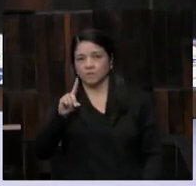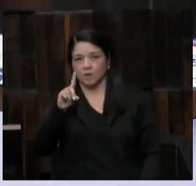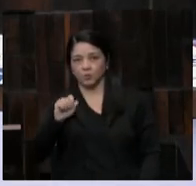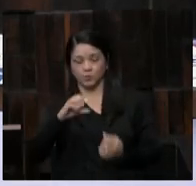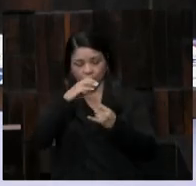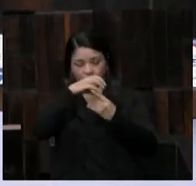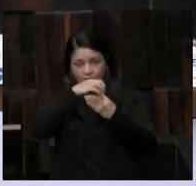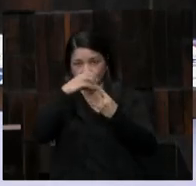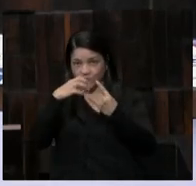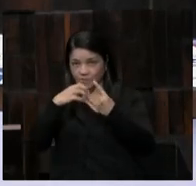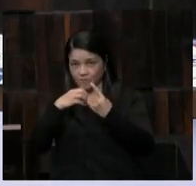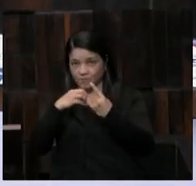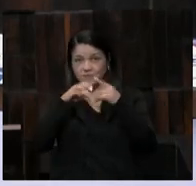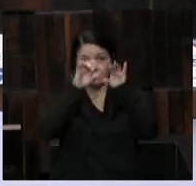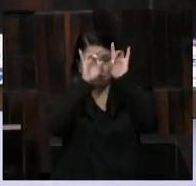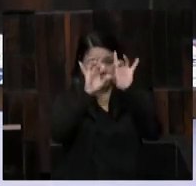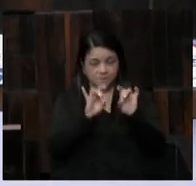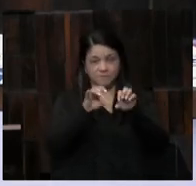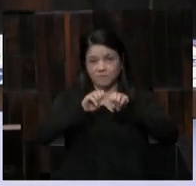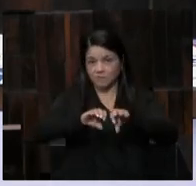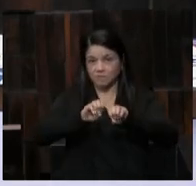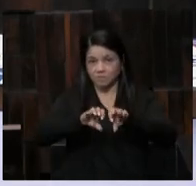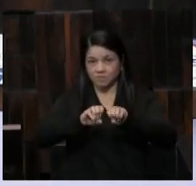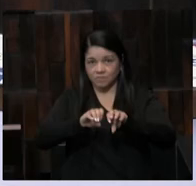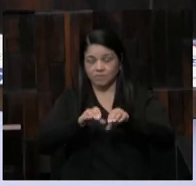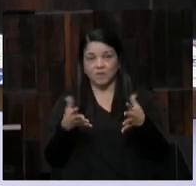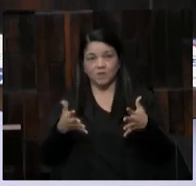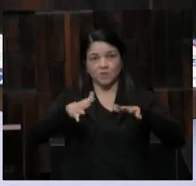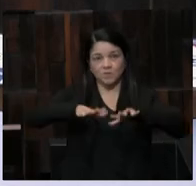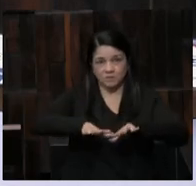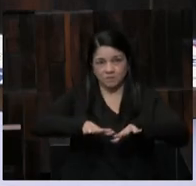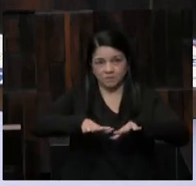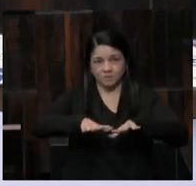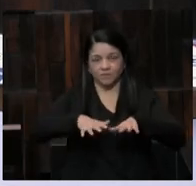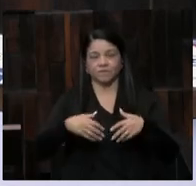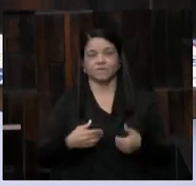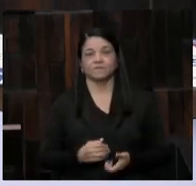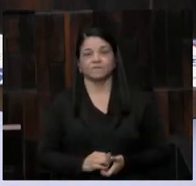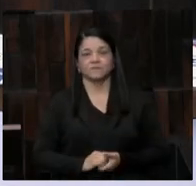Fiocruz, especialista em educação especial e inclusiva,